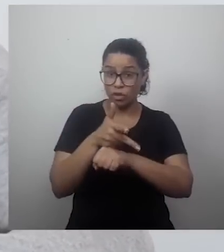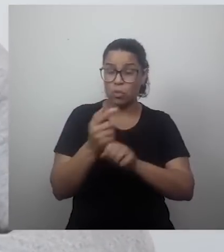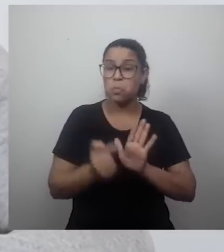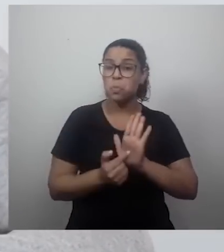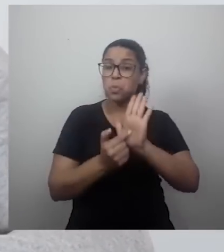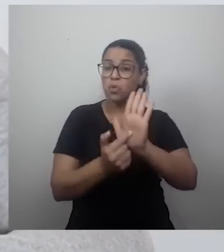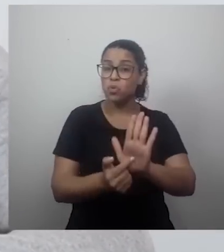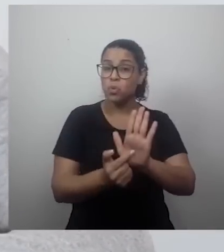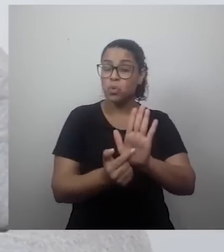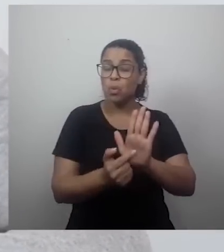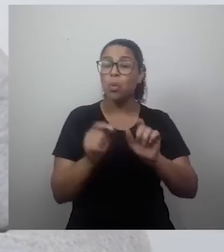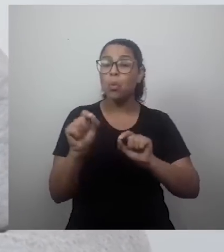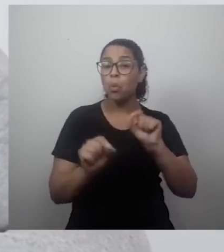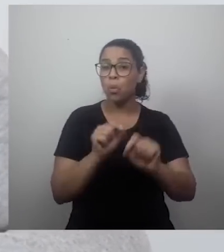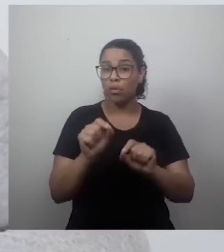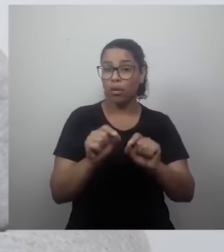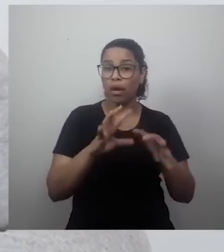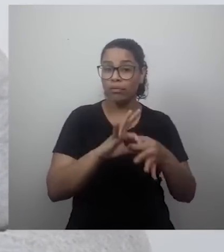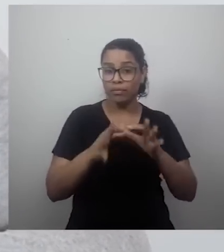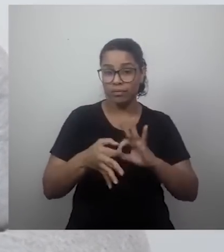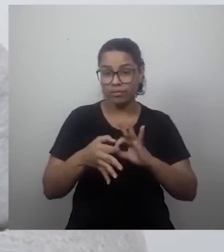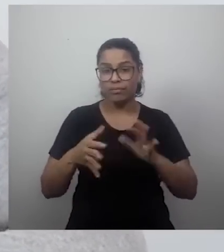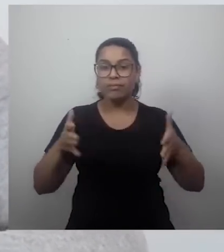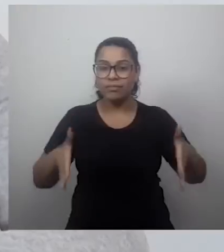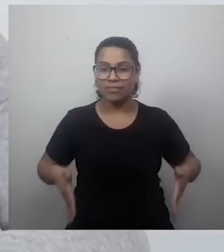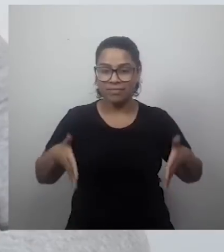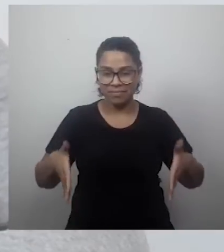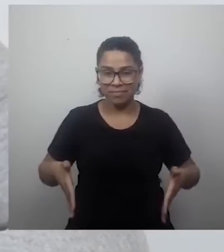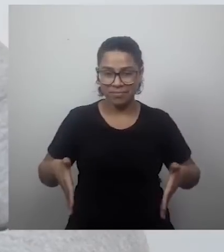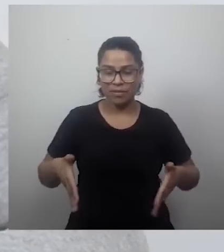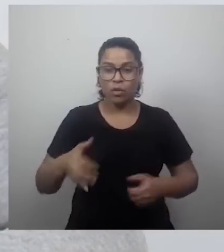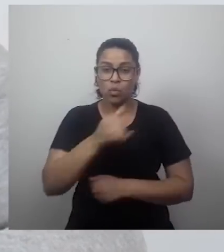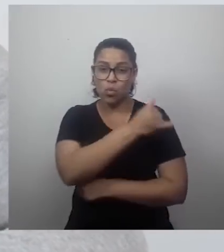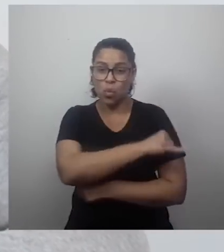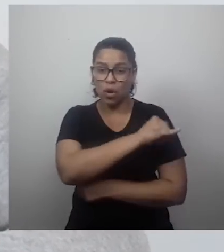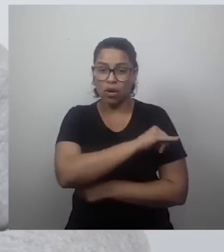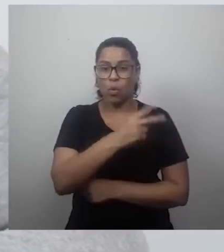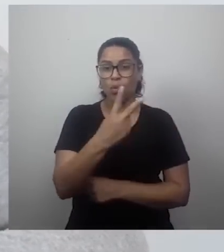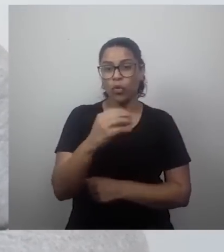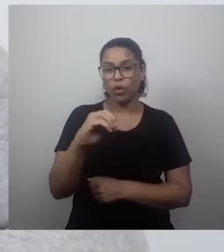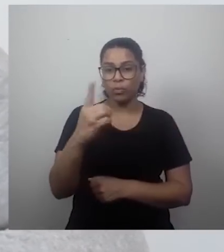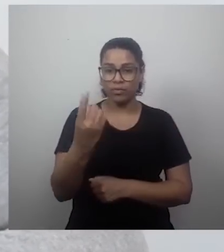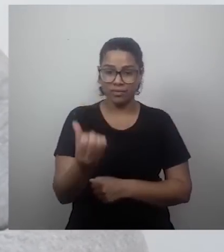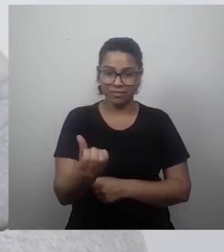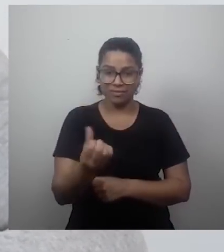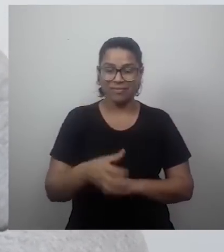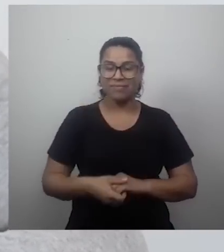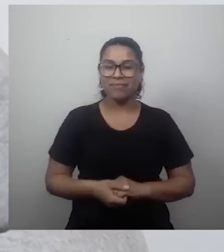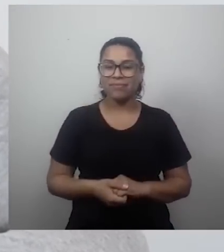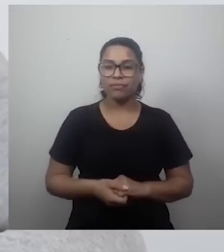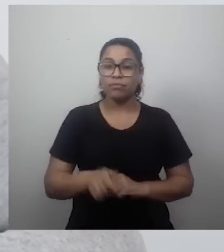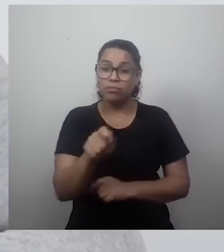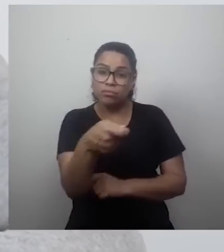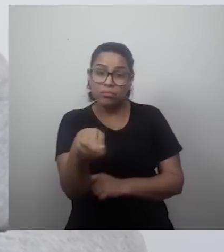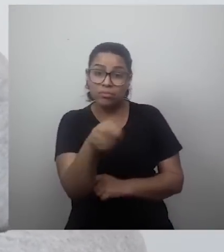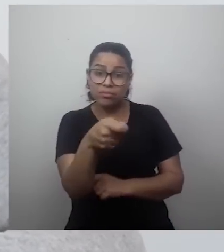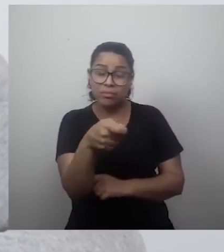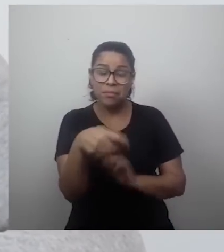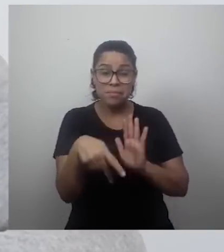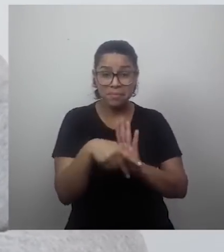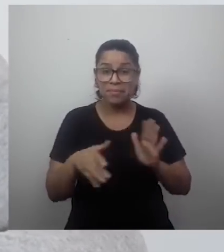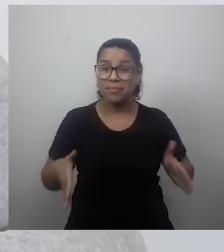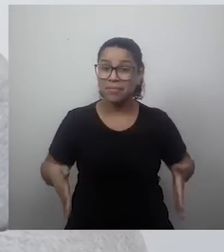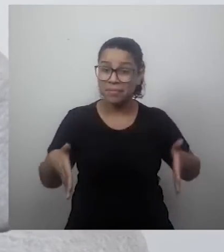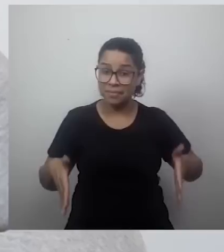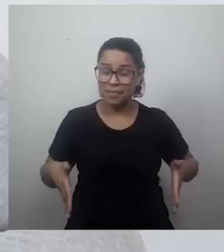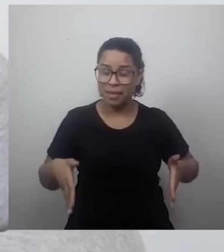foi divulgado pelo Comitê Paralímpico Brasileiro nos Jogos Paralímpicos do Rio de Janeiro em 2016. A esgrima em cadeira